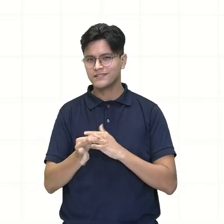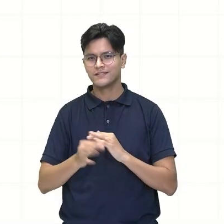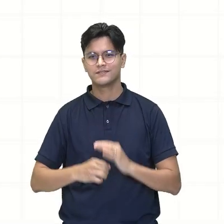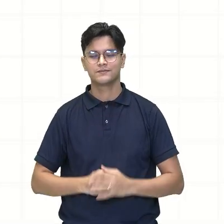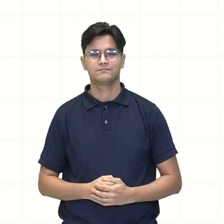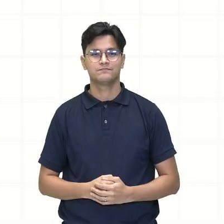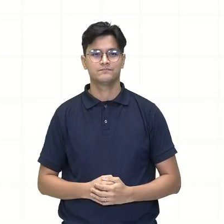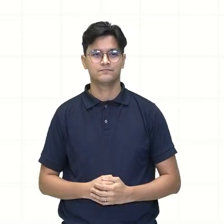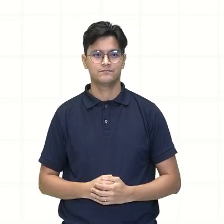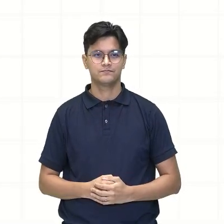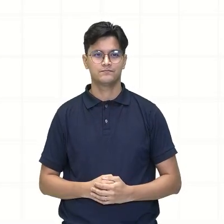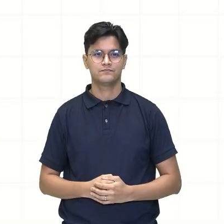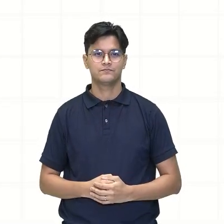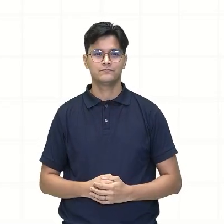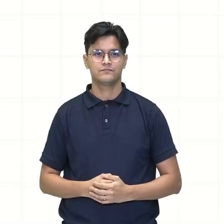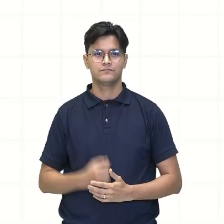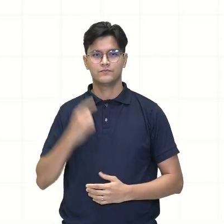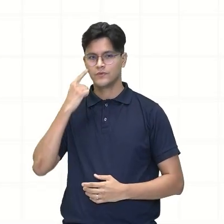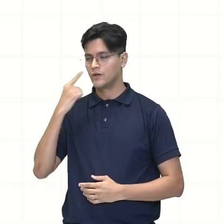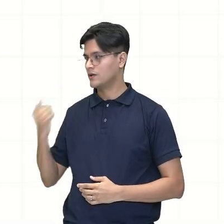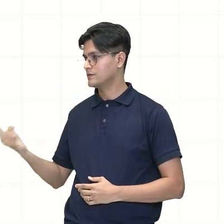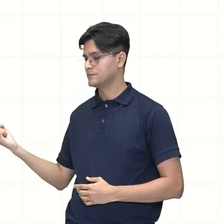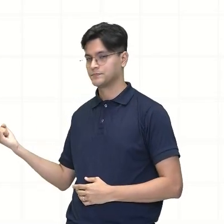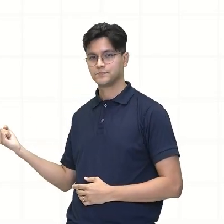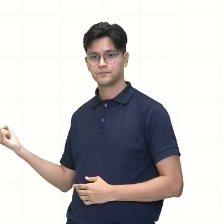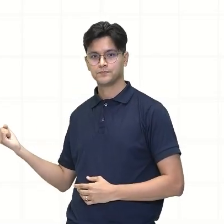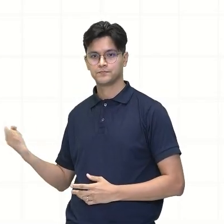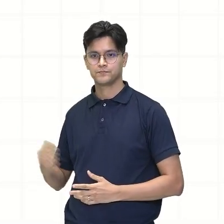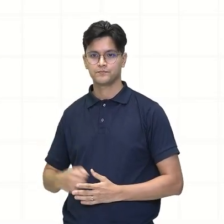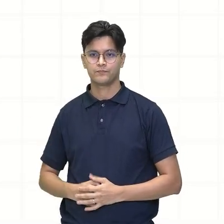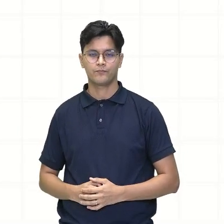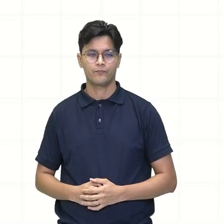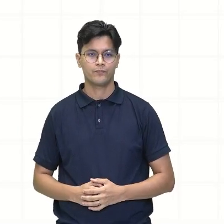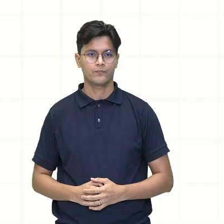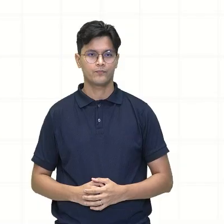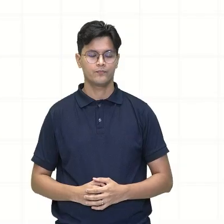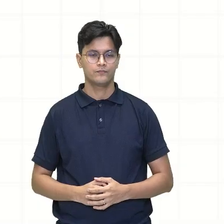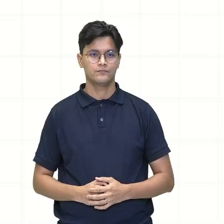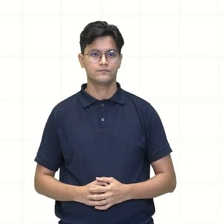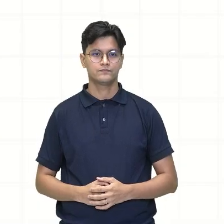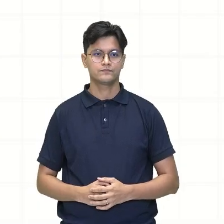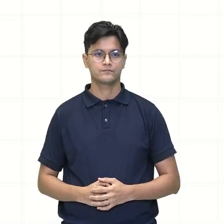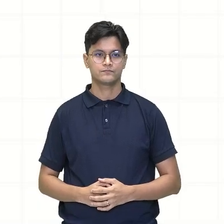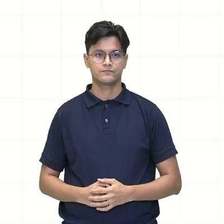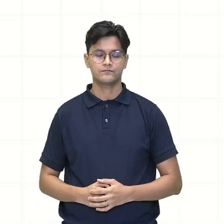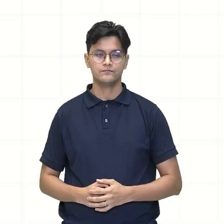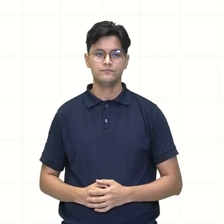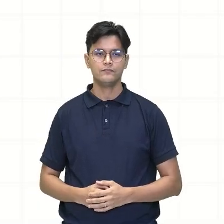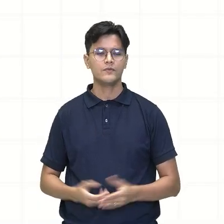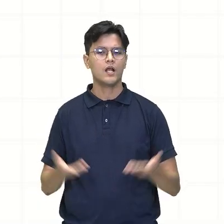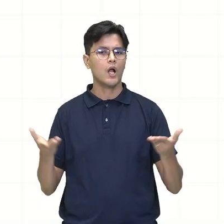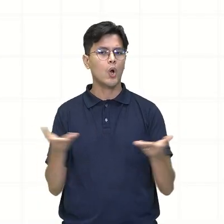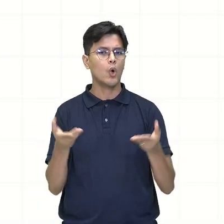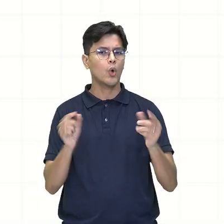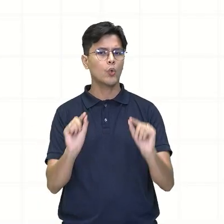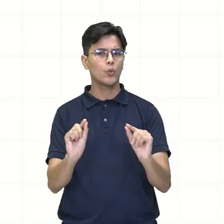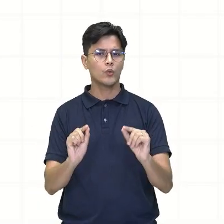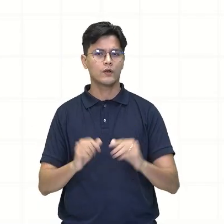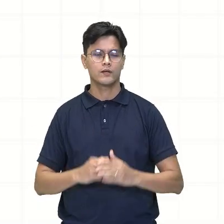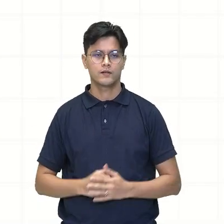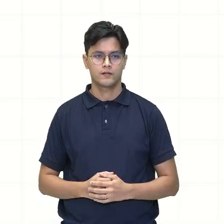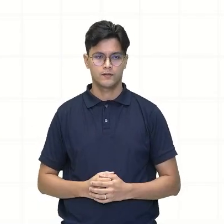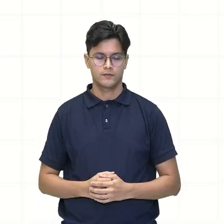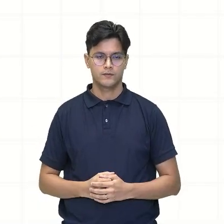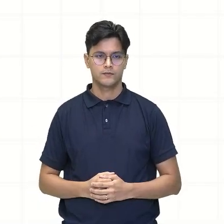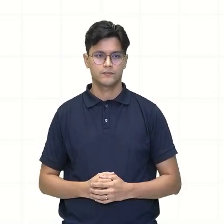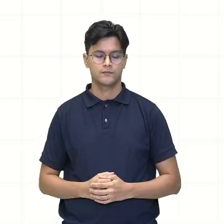vou colocar aqui do lado de dentro, né? Para vocês lembrarem que é a divisão. E aí, agora, a gente vai igualar para